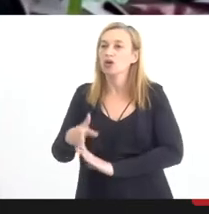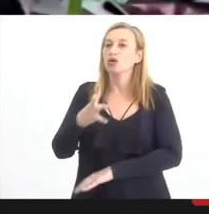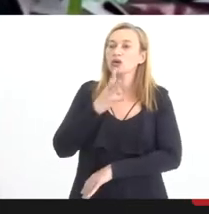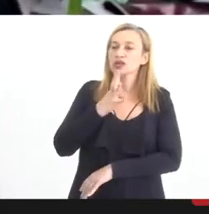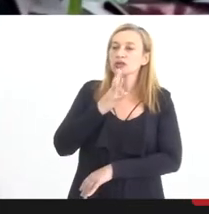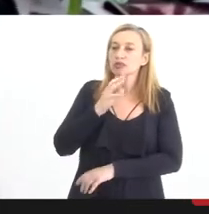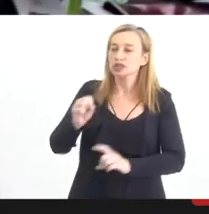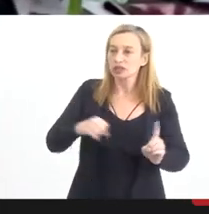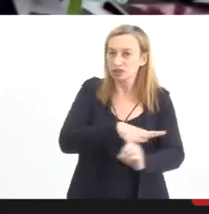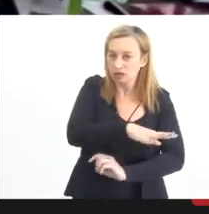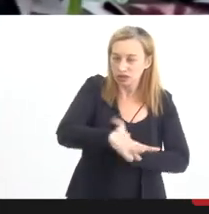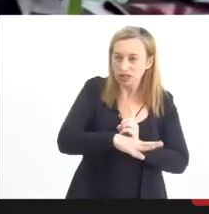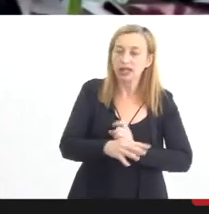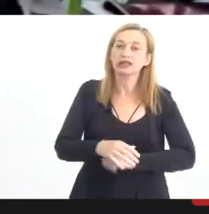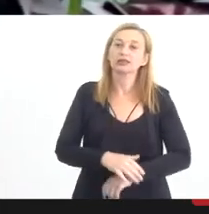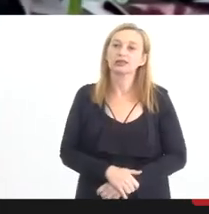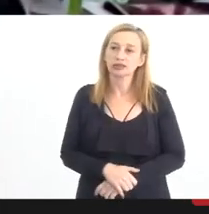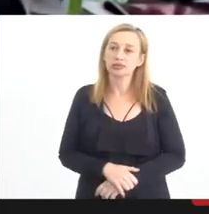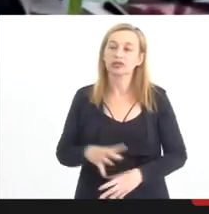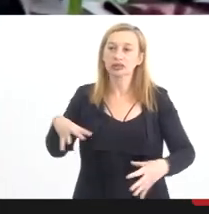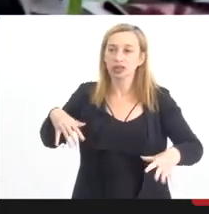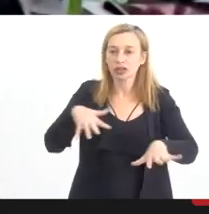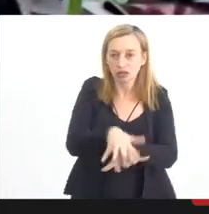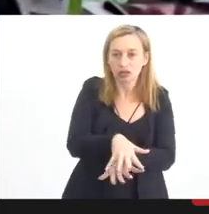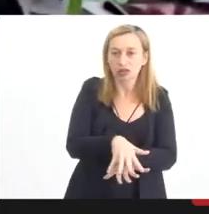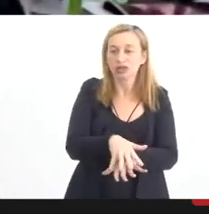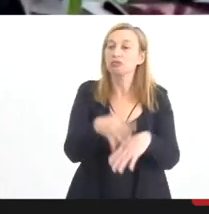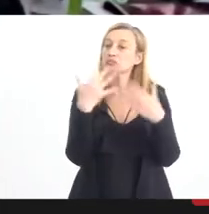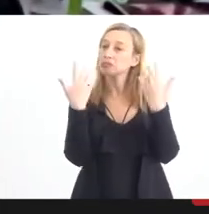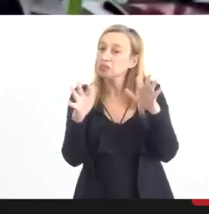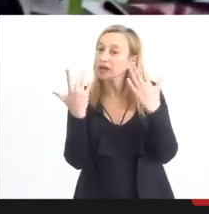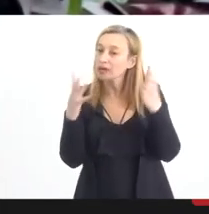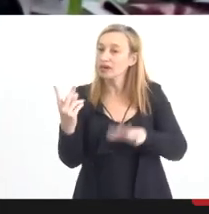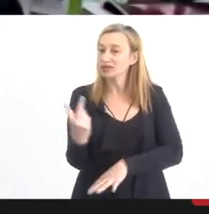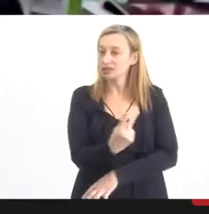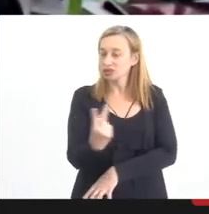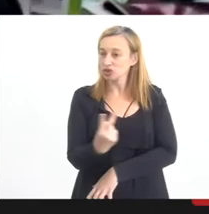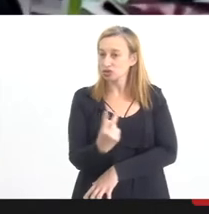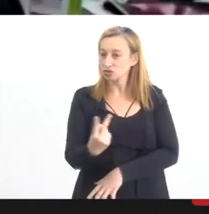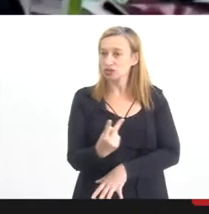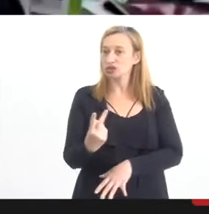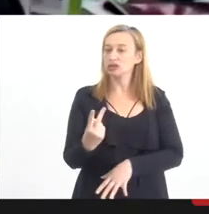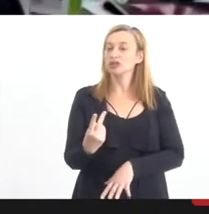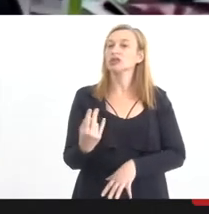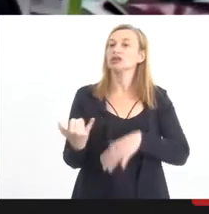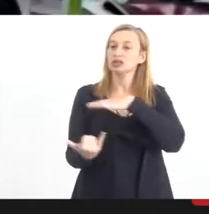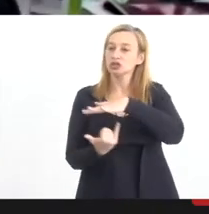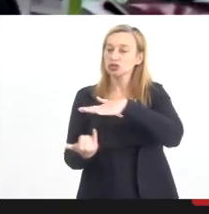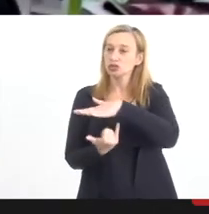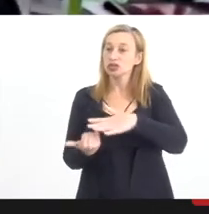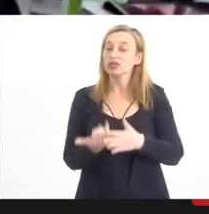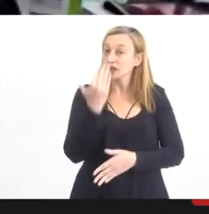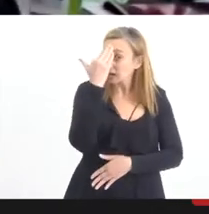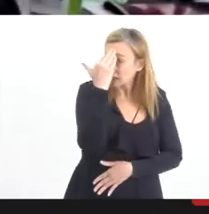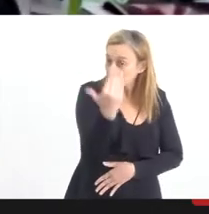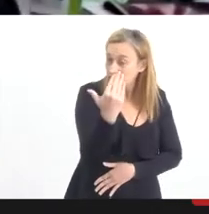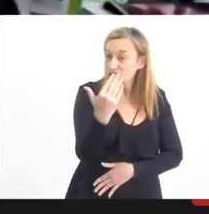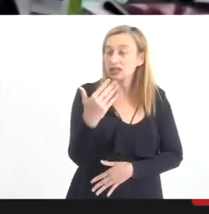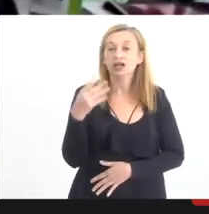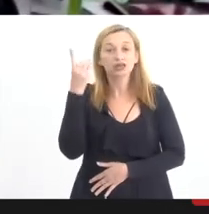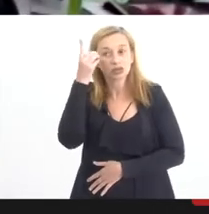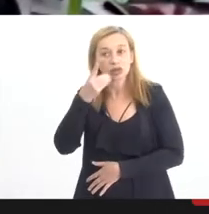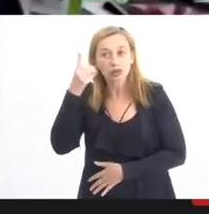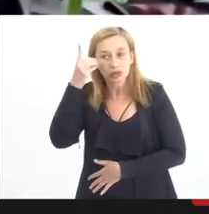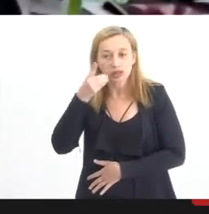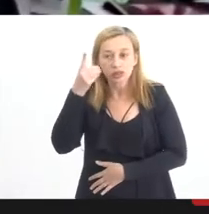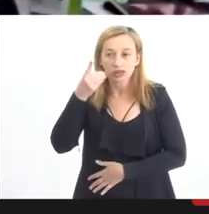sociedade, em favor da inclusão. Meus parabéns, reitores, meus parabéns, então, e agradeço para os deputados